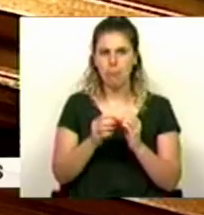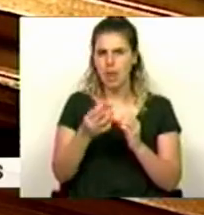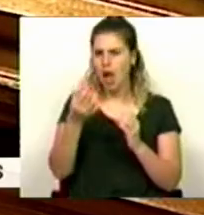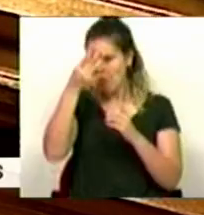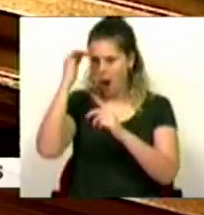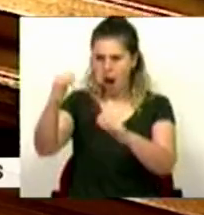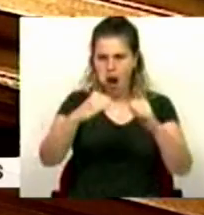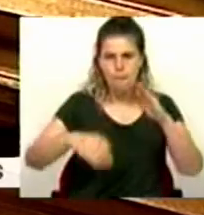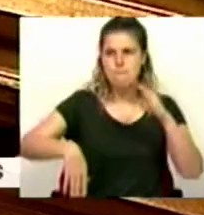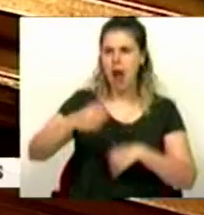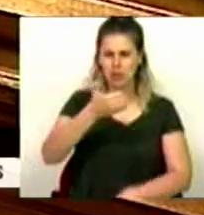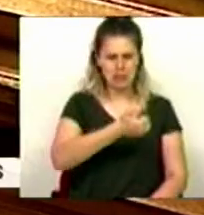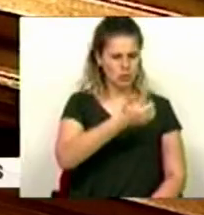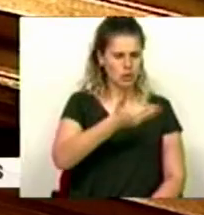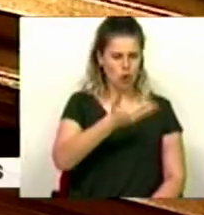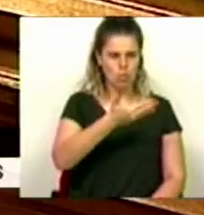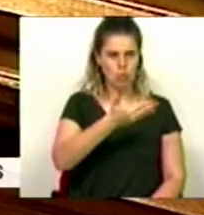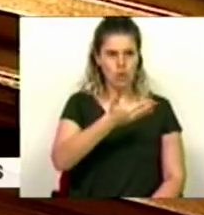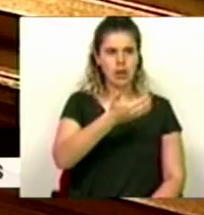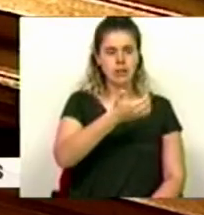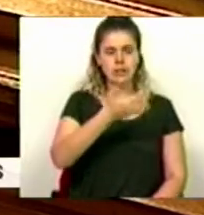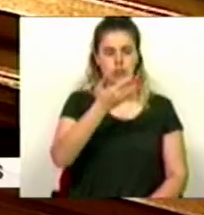consenso maior do que de 51 deputados da